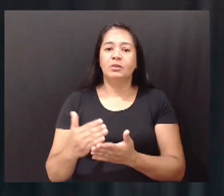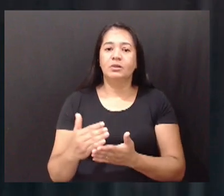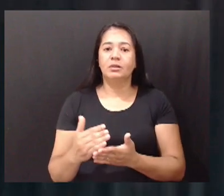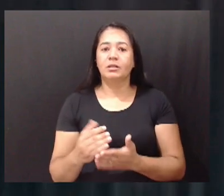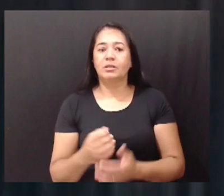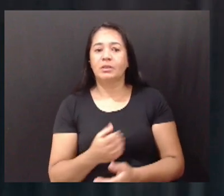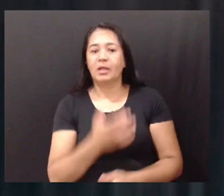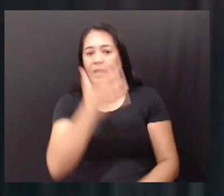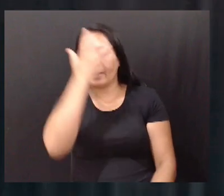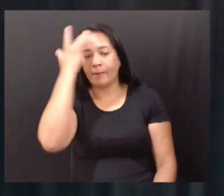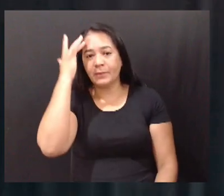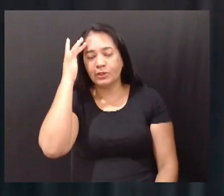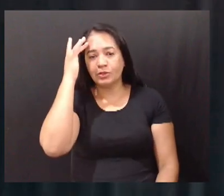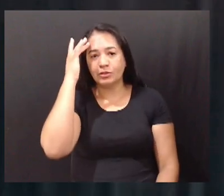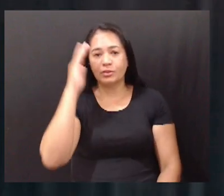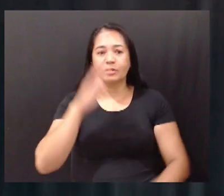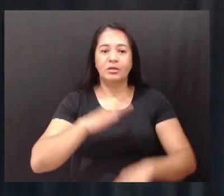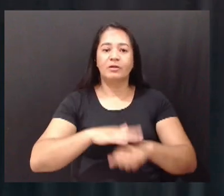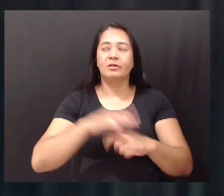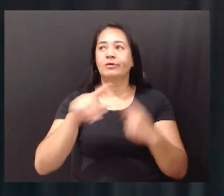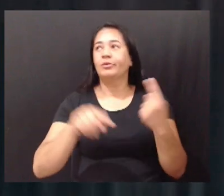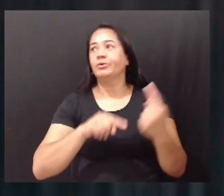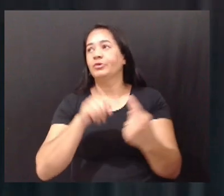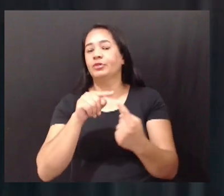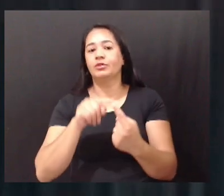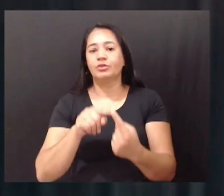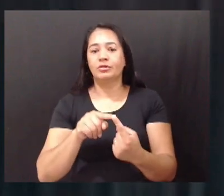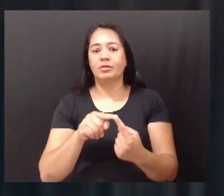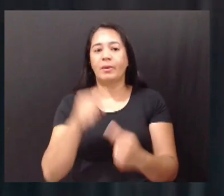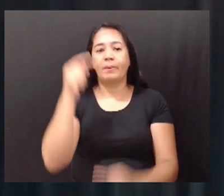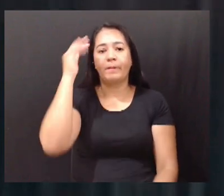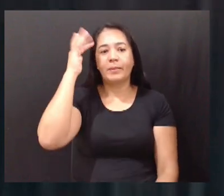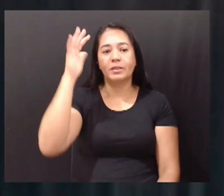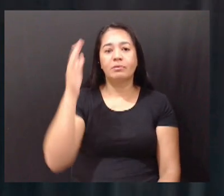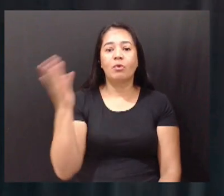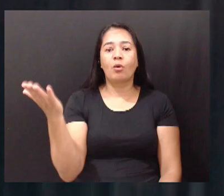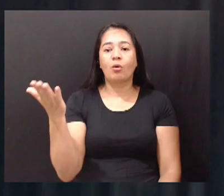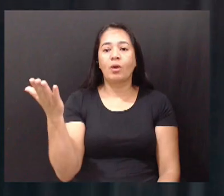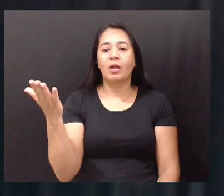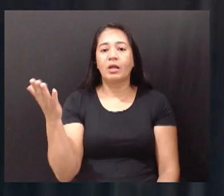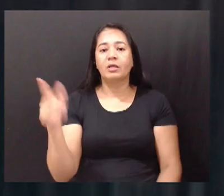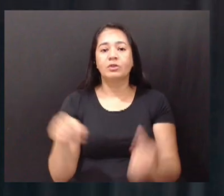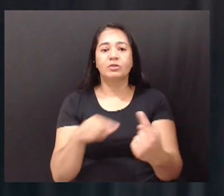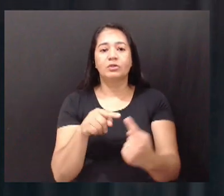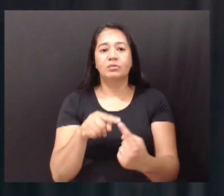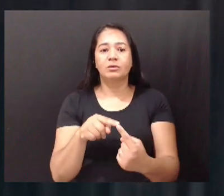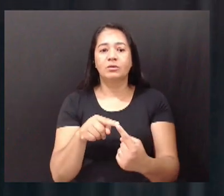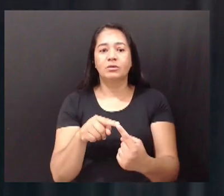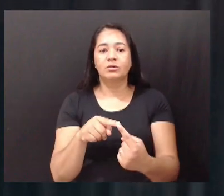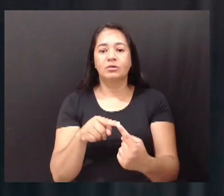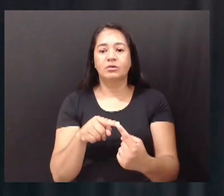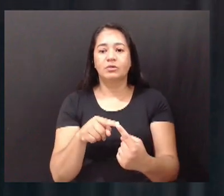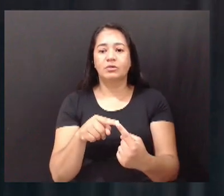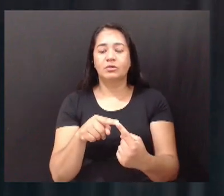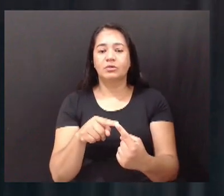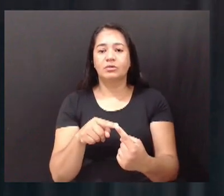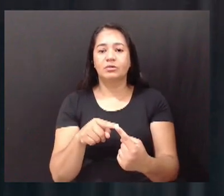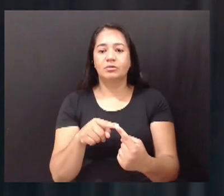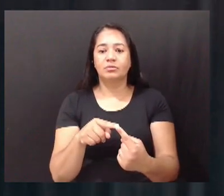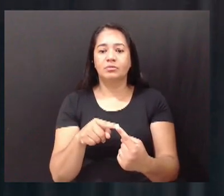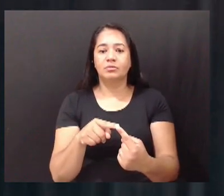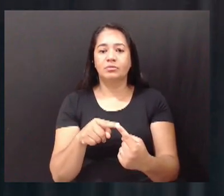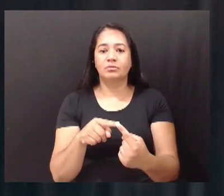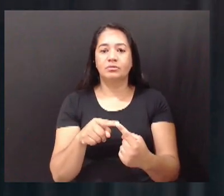fazendo metas, né, pensando em quais vão ser os objetivos, né, aí ao longo do ano.